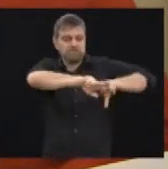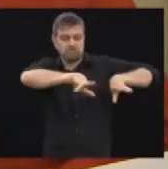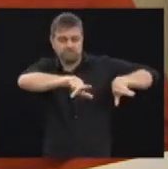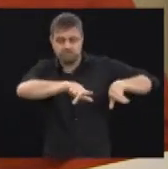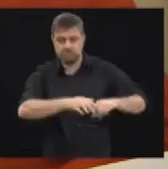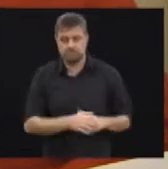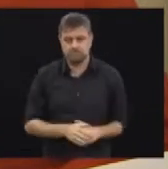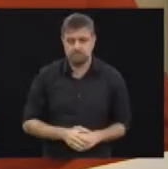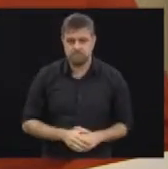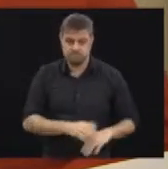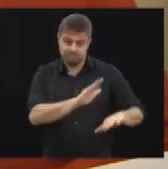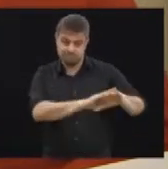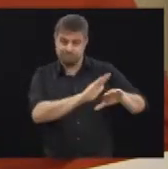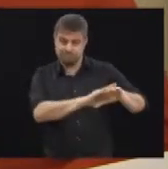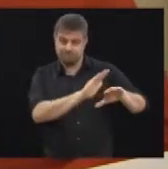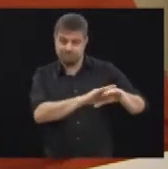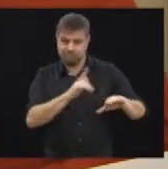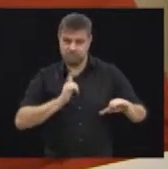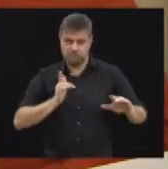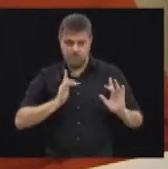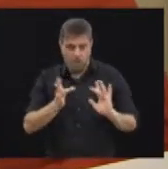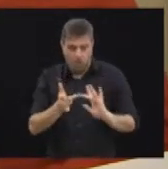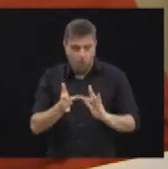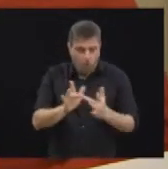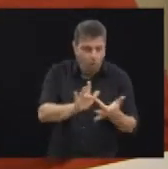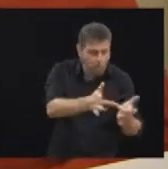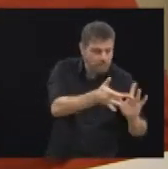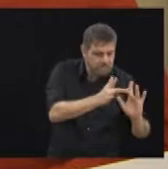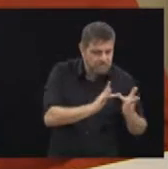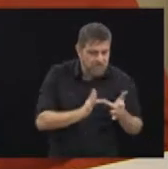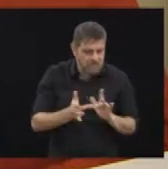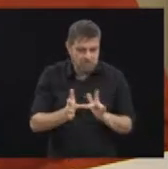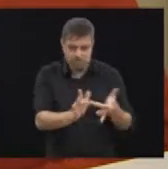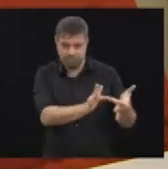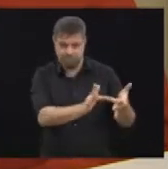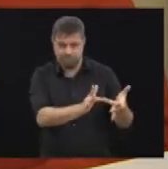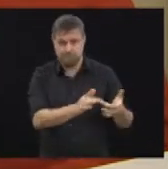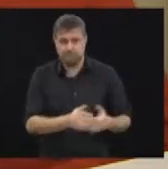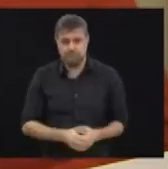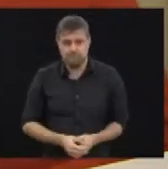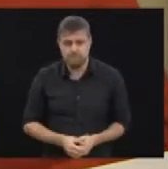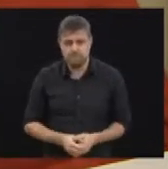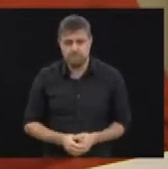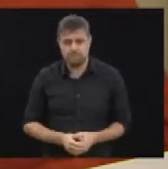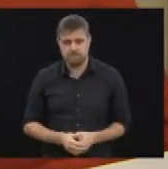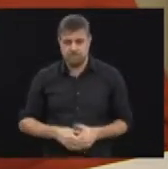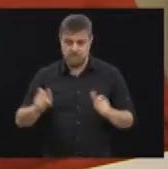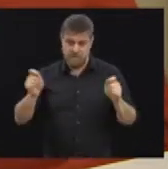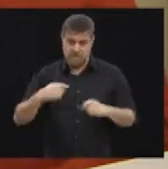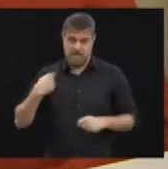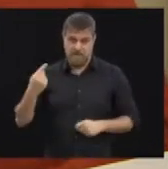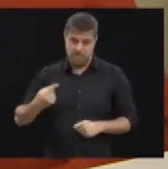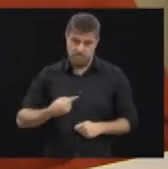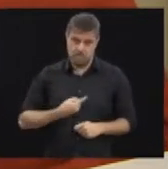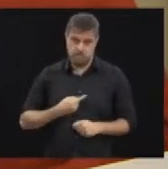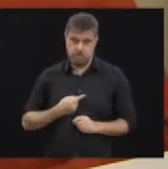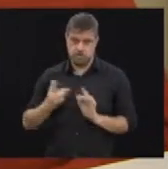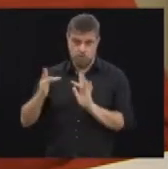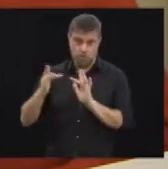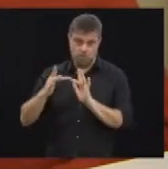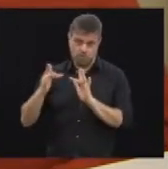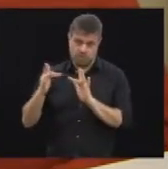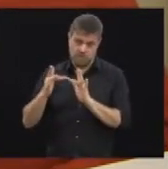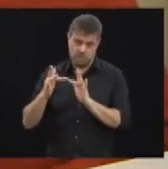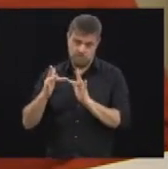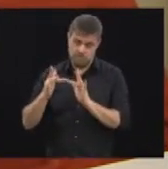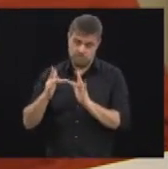pelas pessoas e criar uma rede de contatos. Embora a gente possa estabelecer redes de